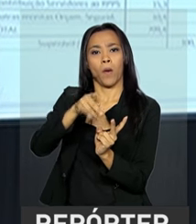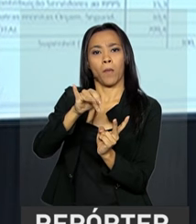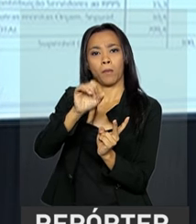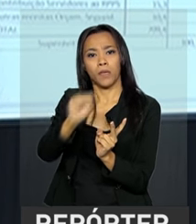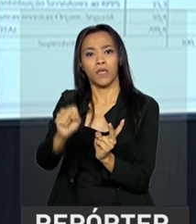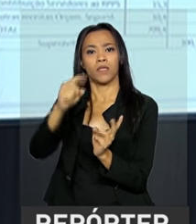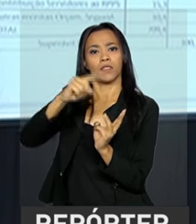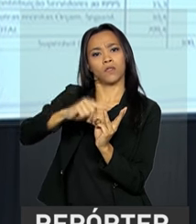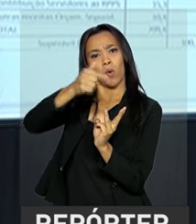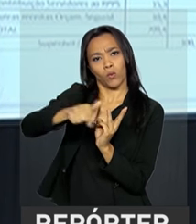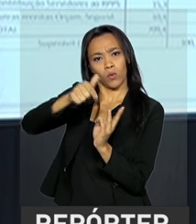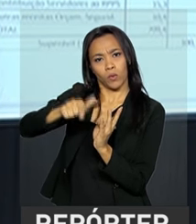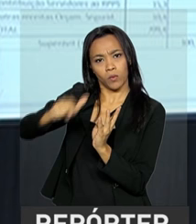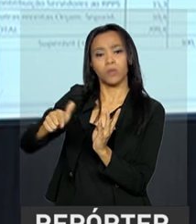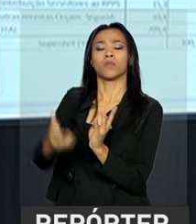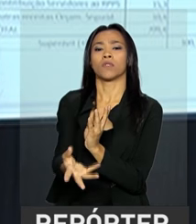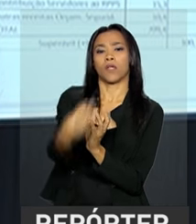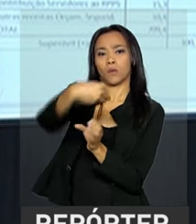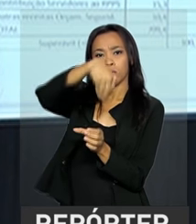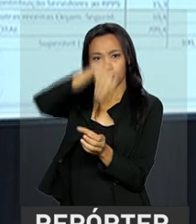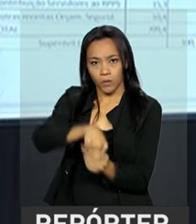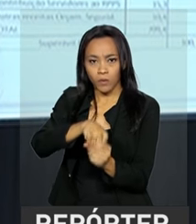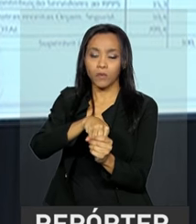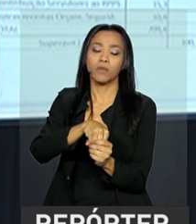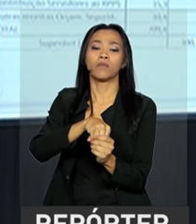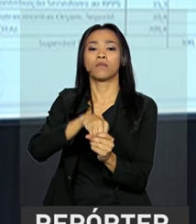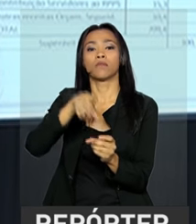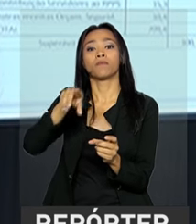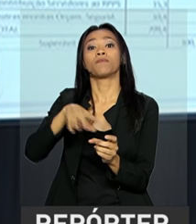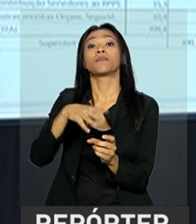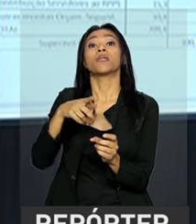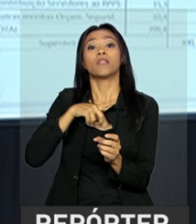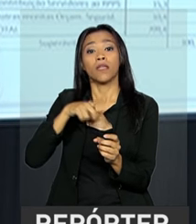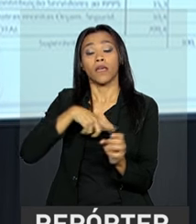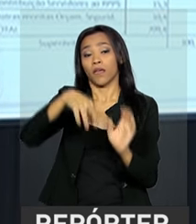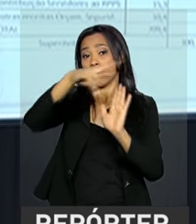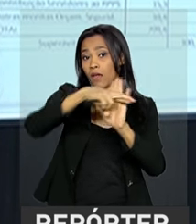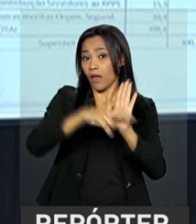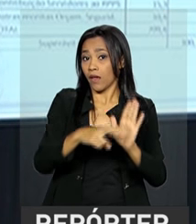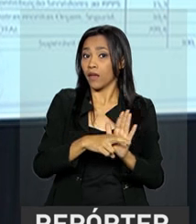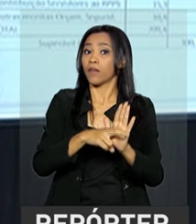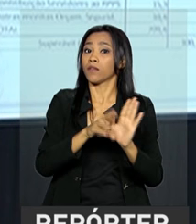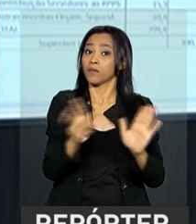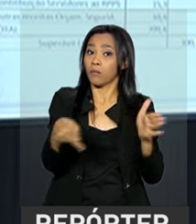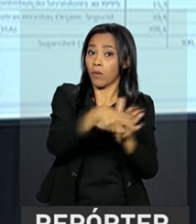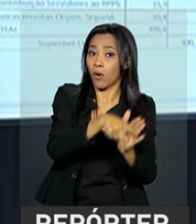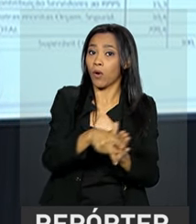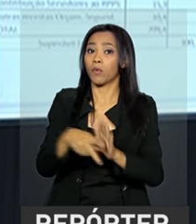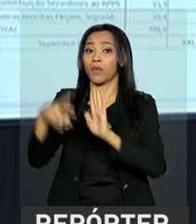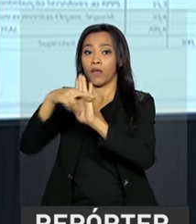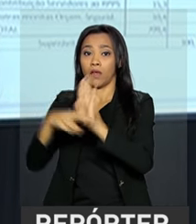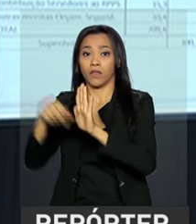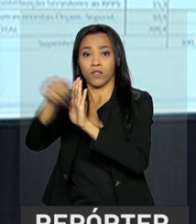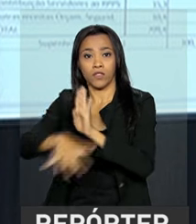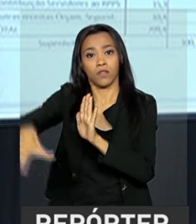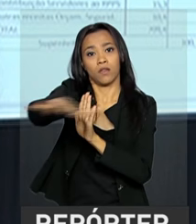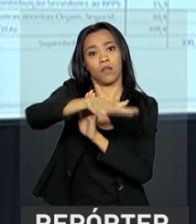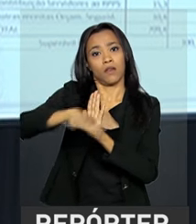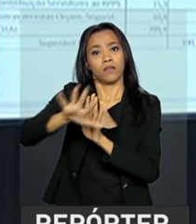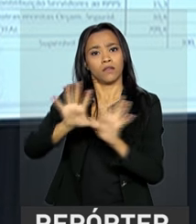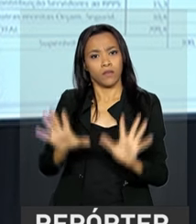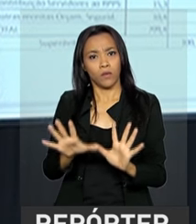etc., além do regime geral e do regime próprio, outras receitas do orçamento de segurança, e leva em